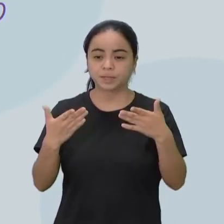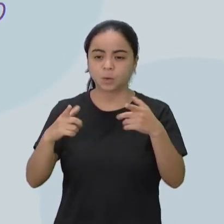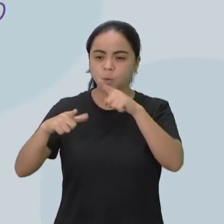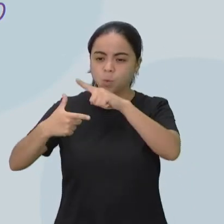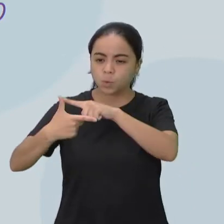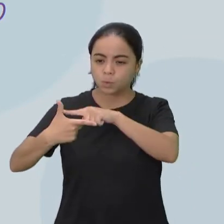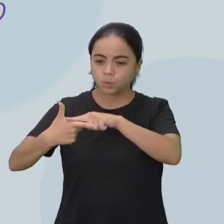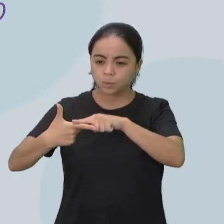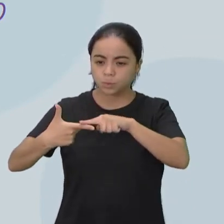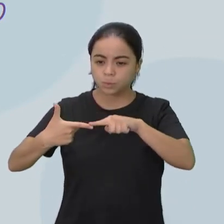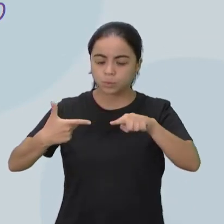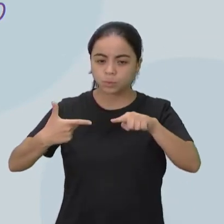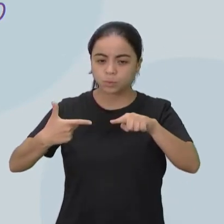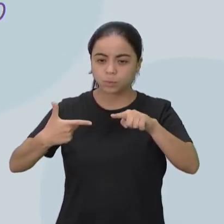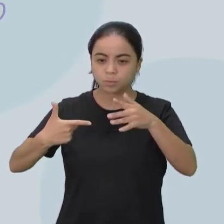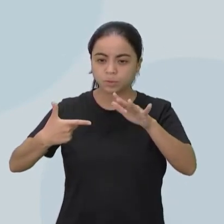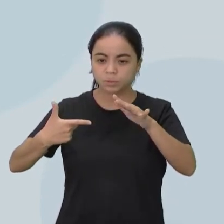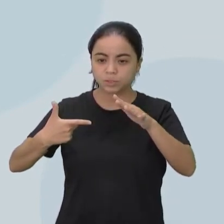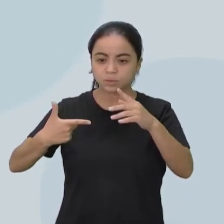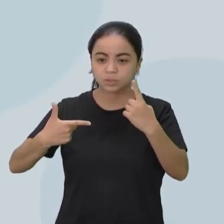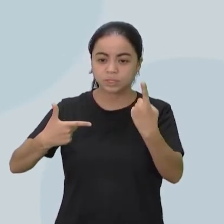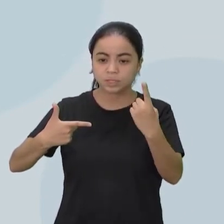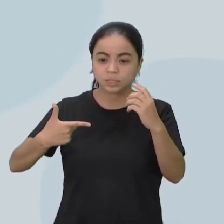divisão, pessoal, vai dar